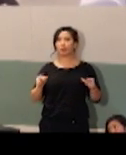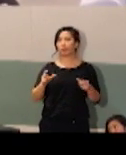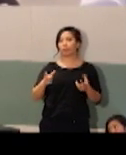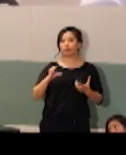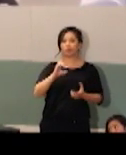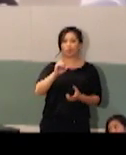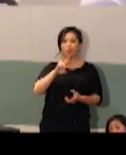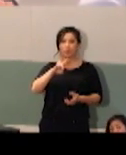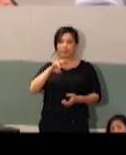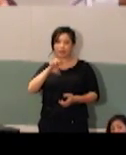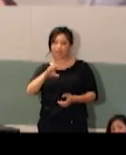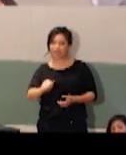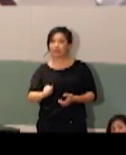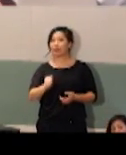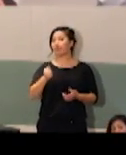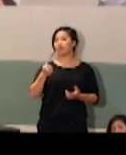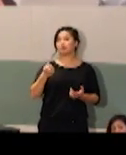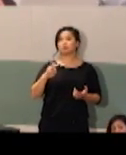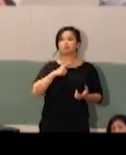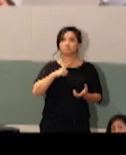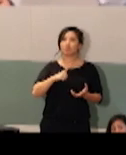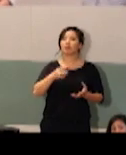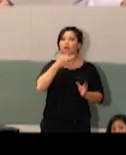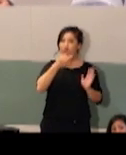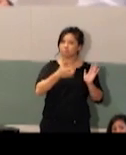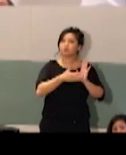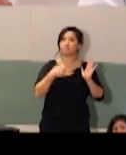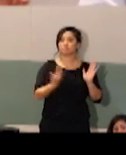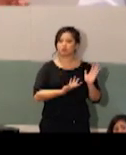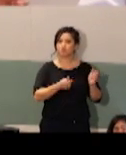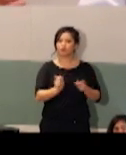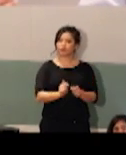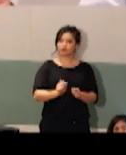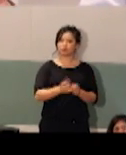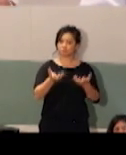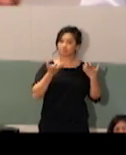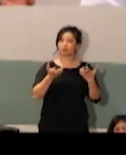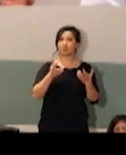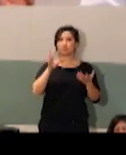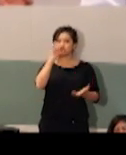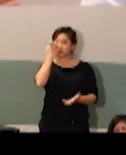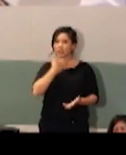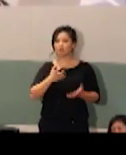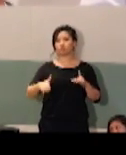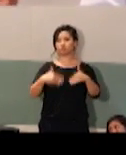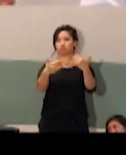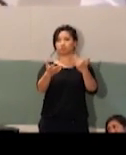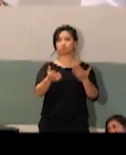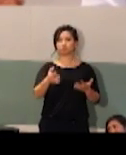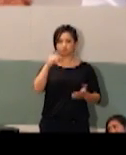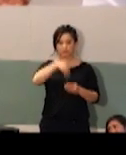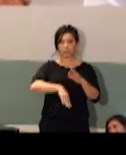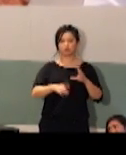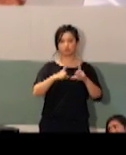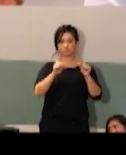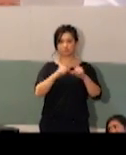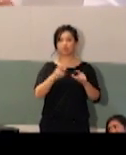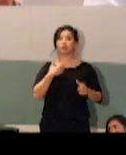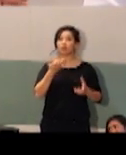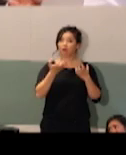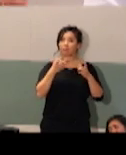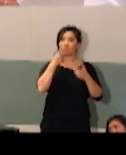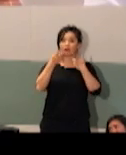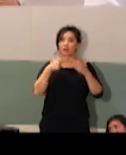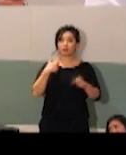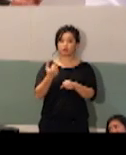grande proposta, que hoje é uma realidade, estamos implantando de forma célere no Distrito Federal. Quero dizer que fiz 8 centros